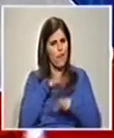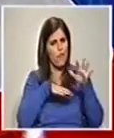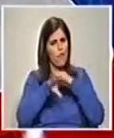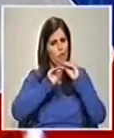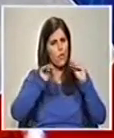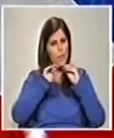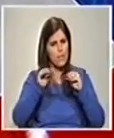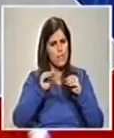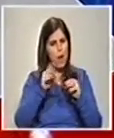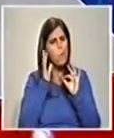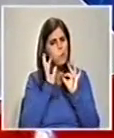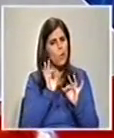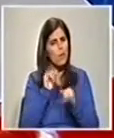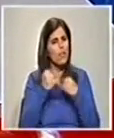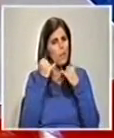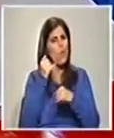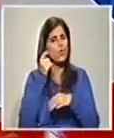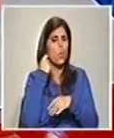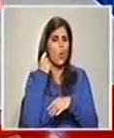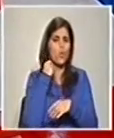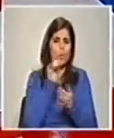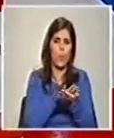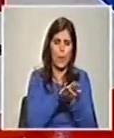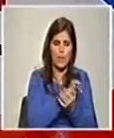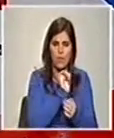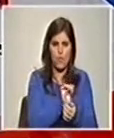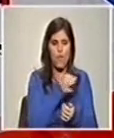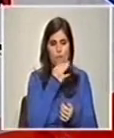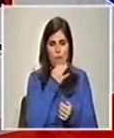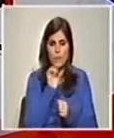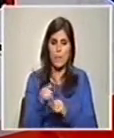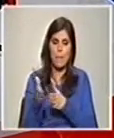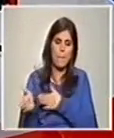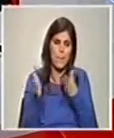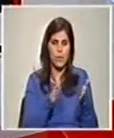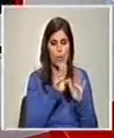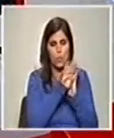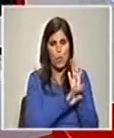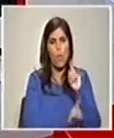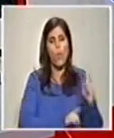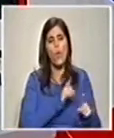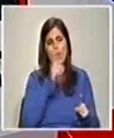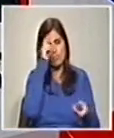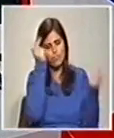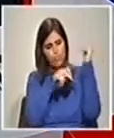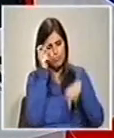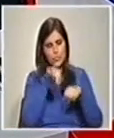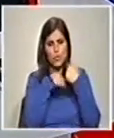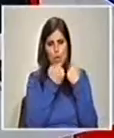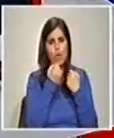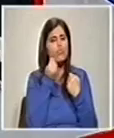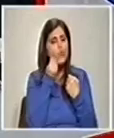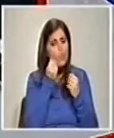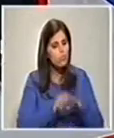mais específica, depois de fazerem a sua formação de base. Nós falámos nesta primeira parte do programa sobre tudo o que é o empreendedorismo social, como é que ele está a crescer